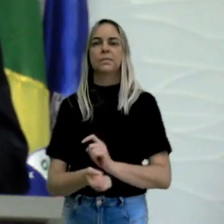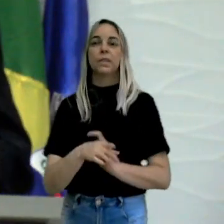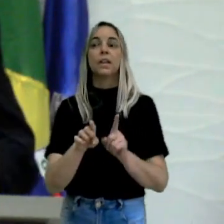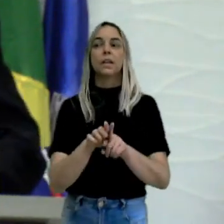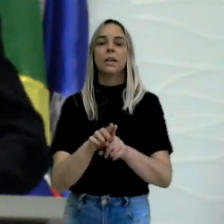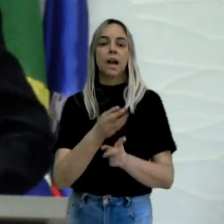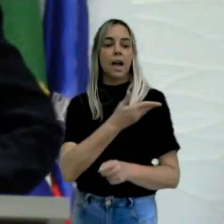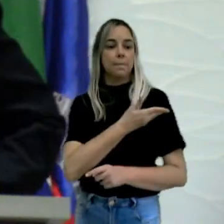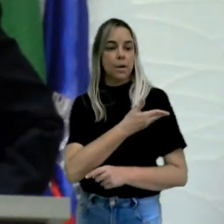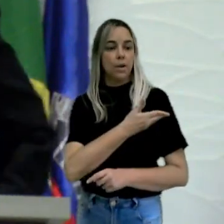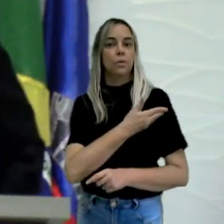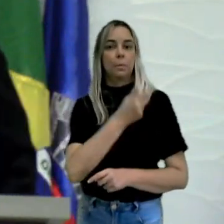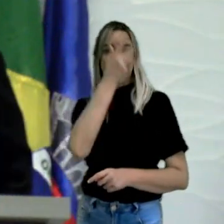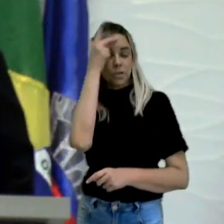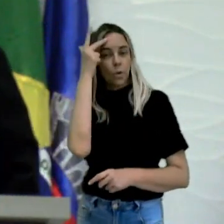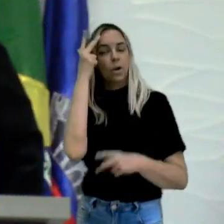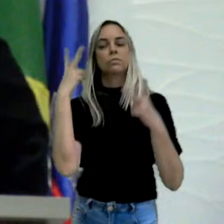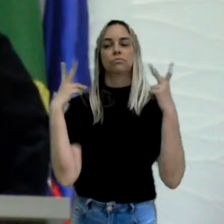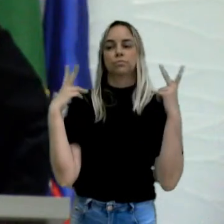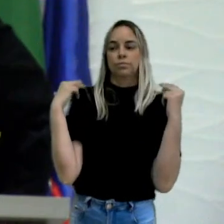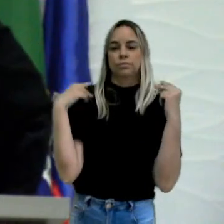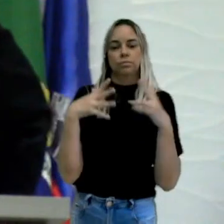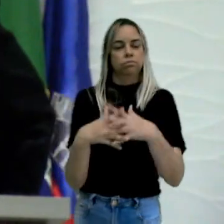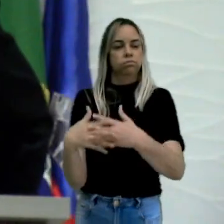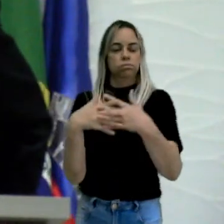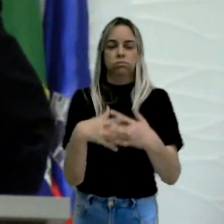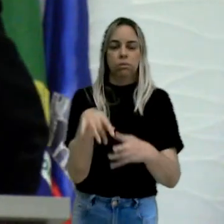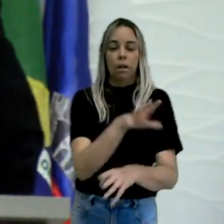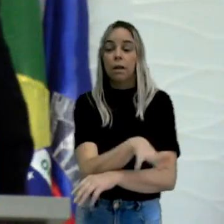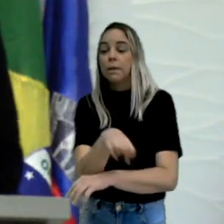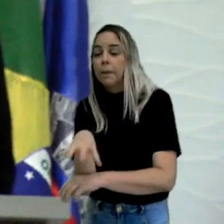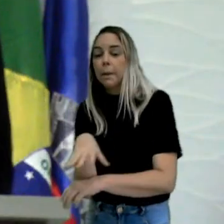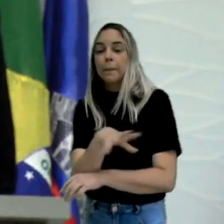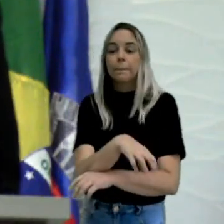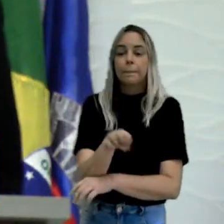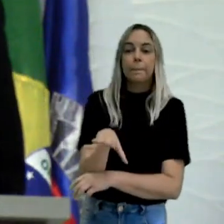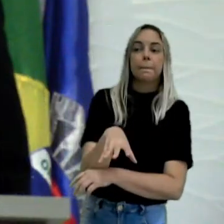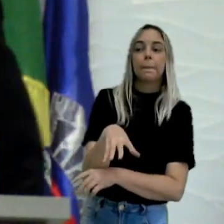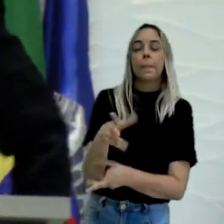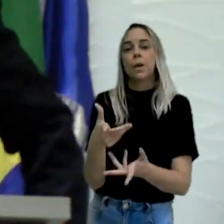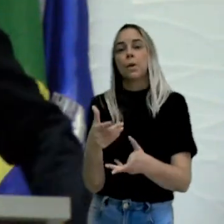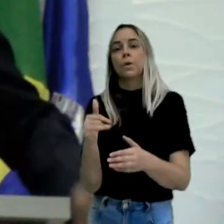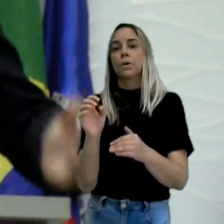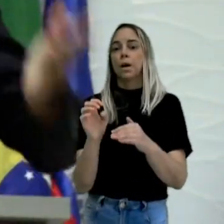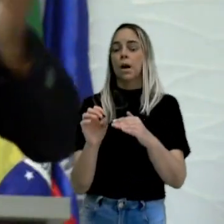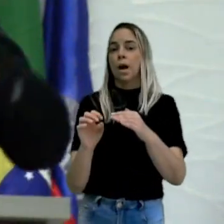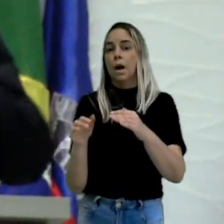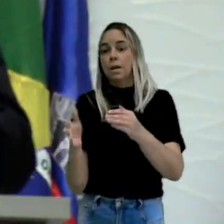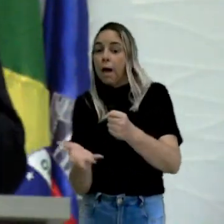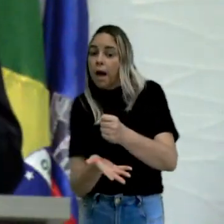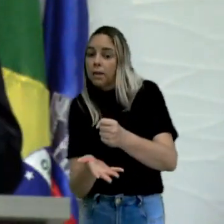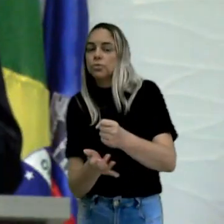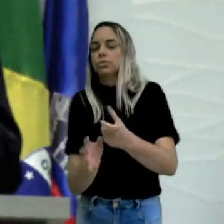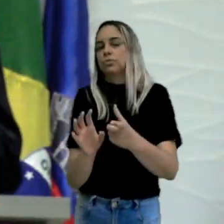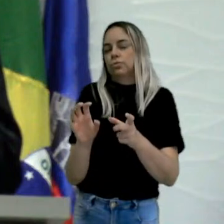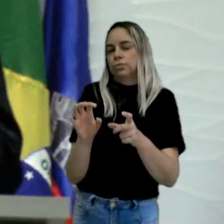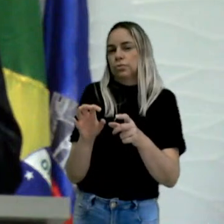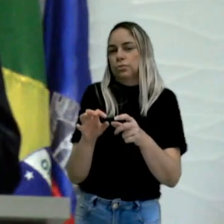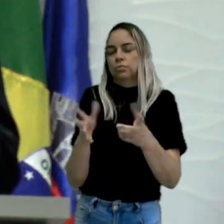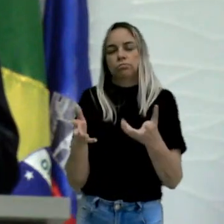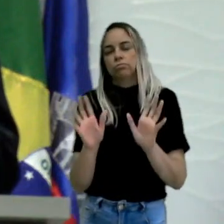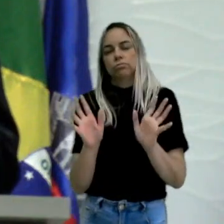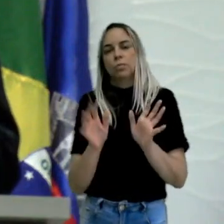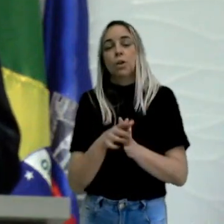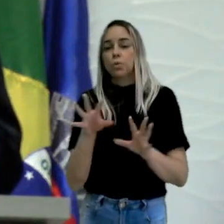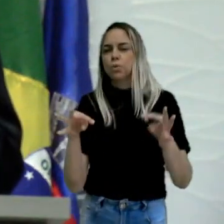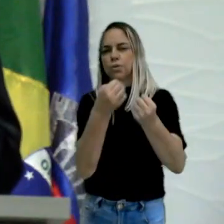amigos tratoristas que estão trabalhando aí, arando as terras dos pequenos, médios e grandes agricultores, a turma pesa aí das